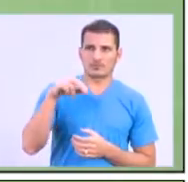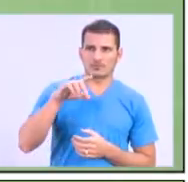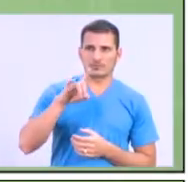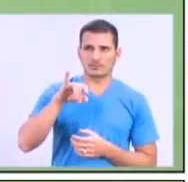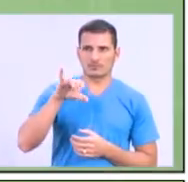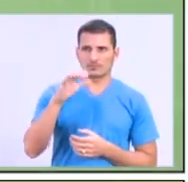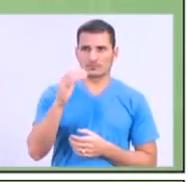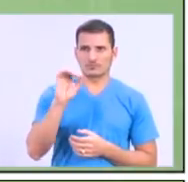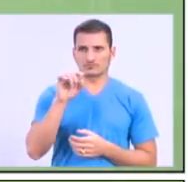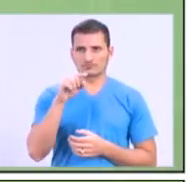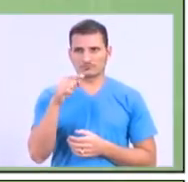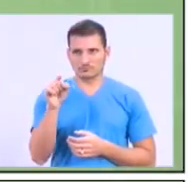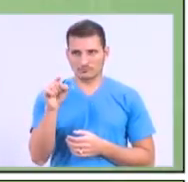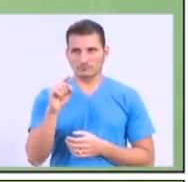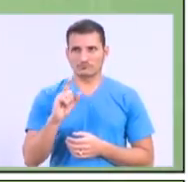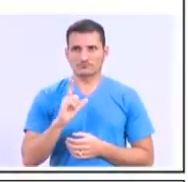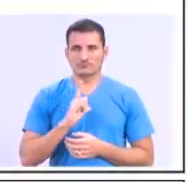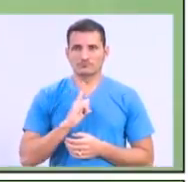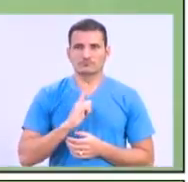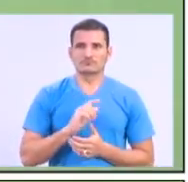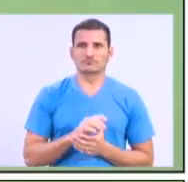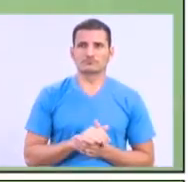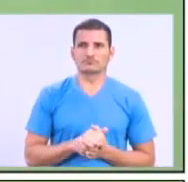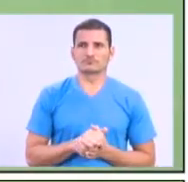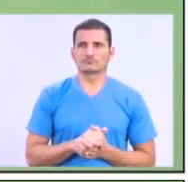poderemos tratar esses comandos de seleção.